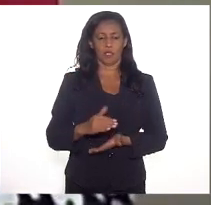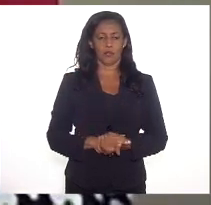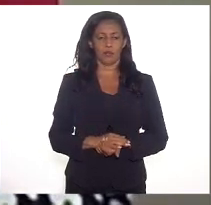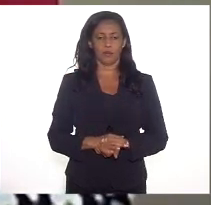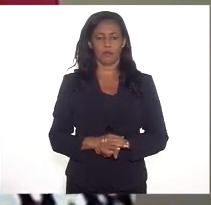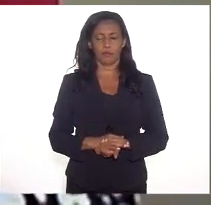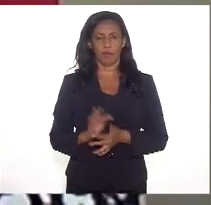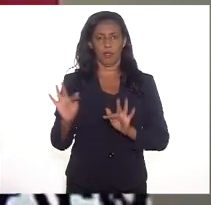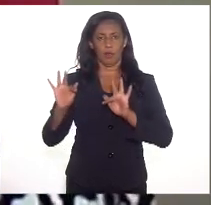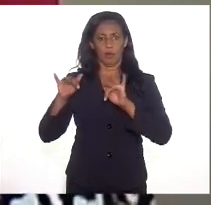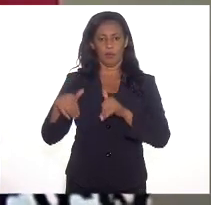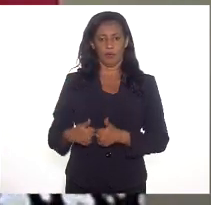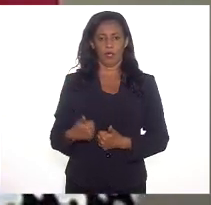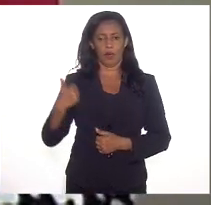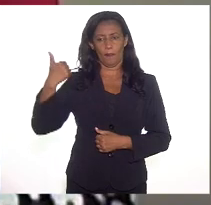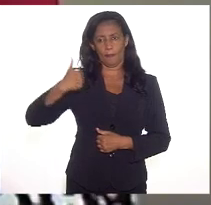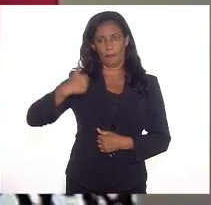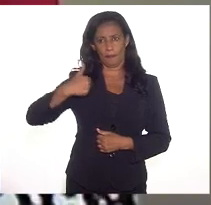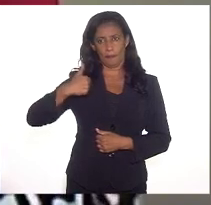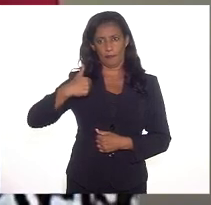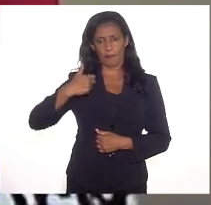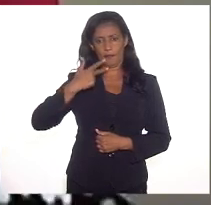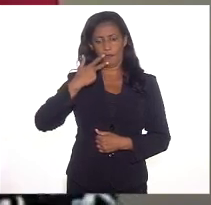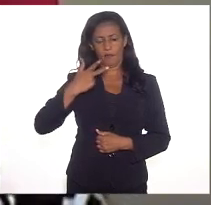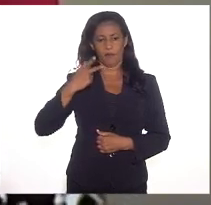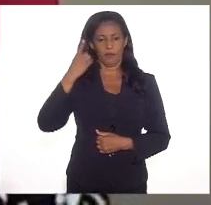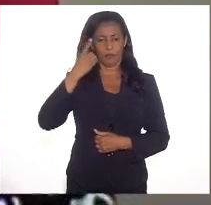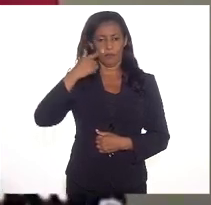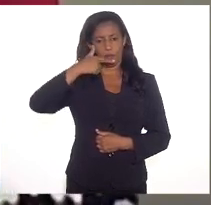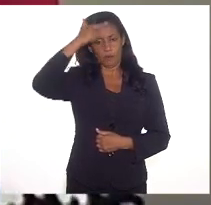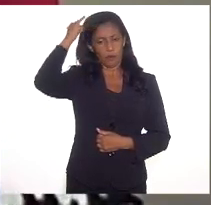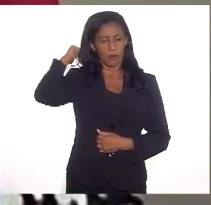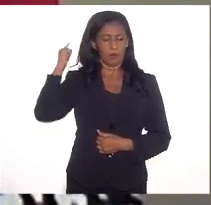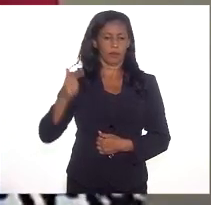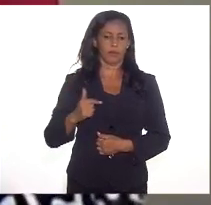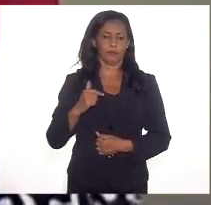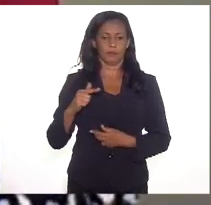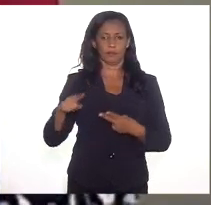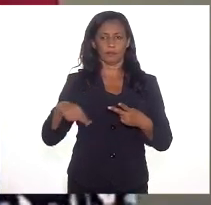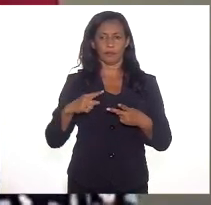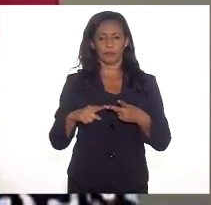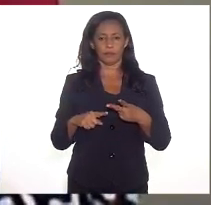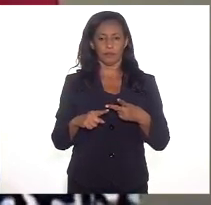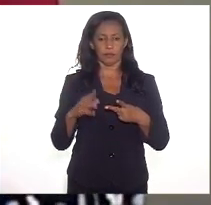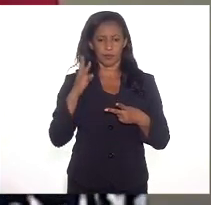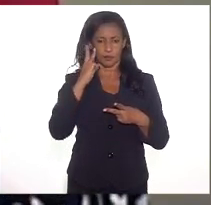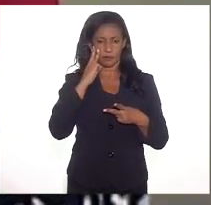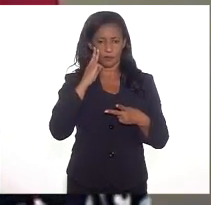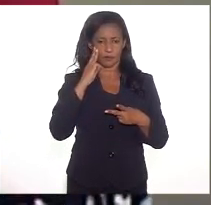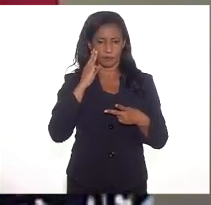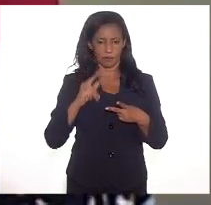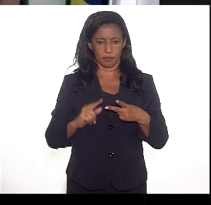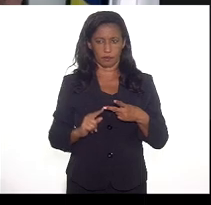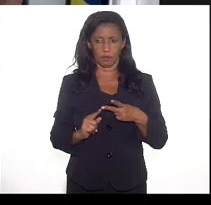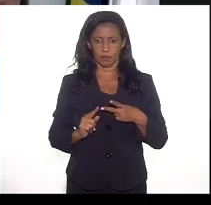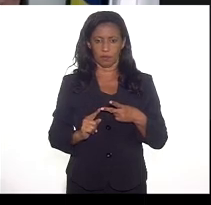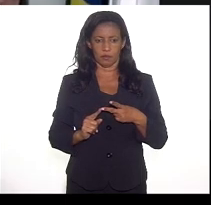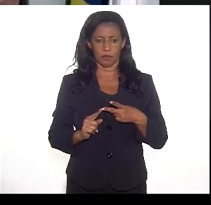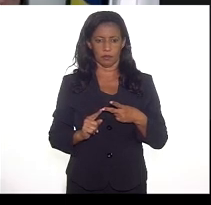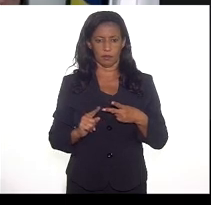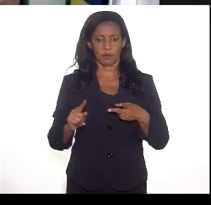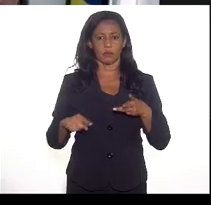ao expediente final. O primeiro orador inscrito é o deputado Gus Paulo. Em seguida, seria Valdeque Carneiro, é isso?